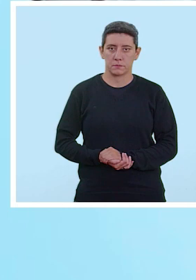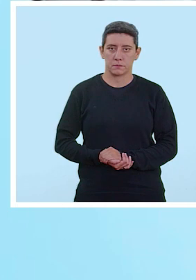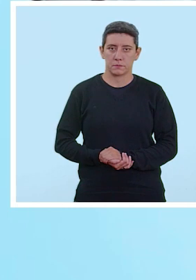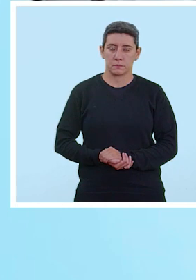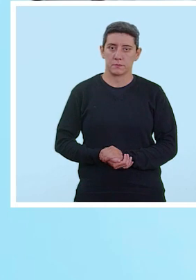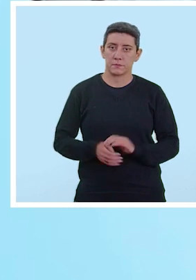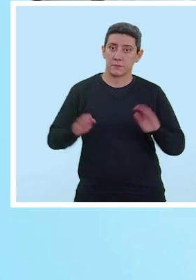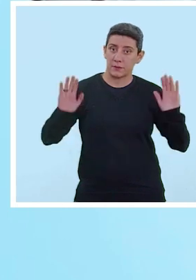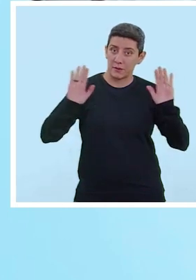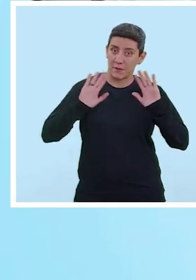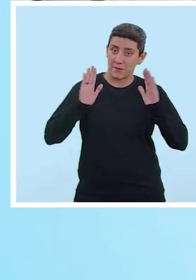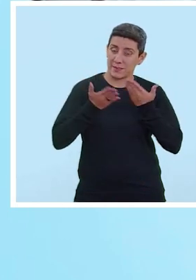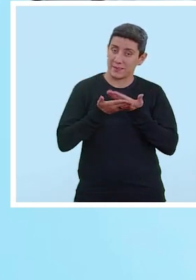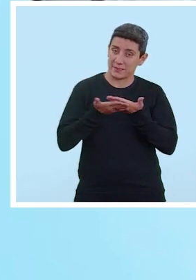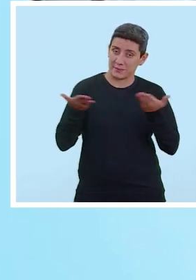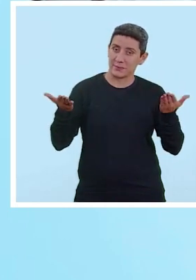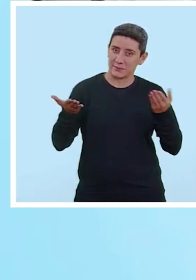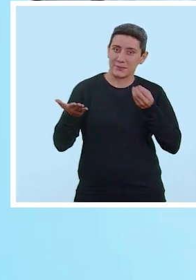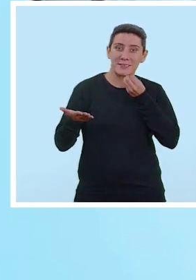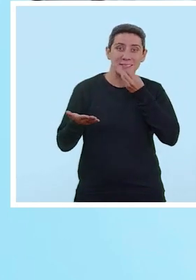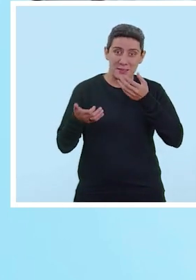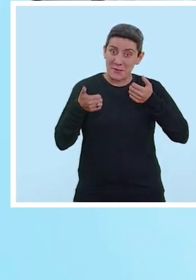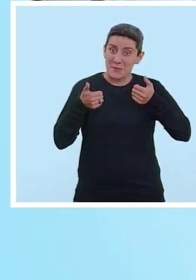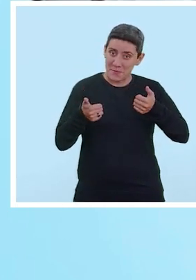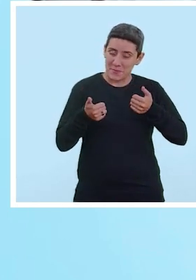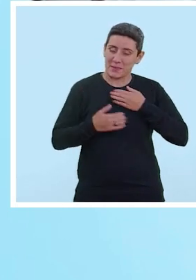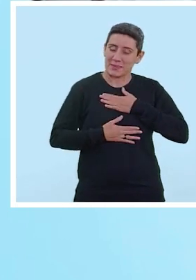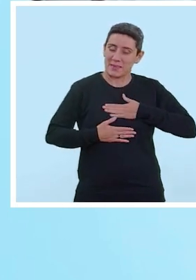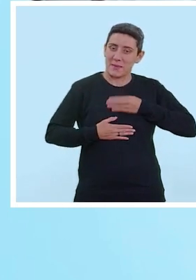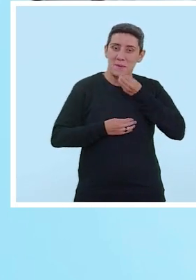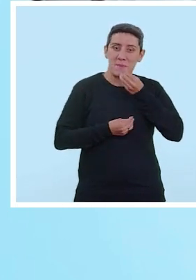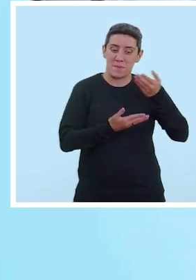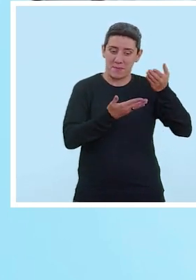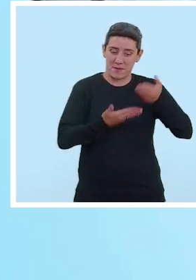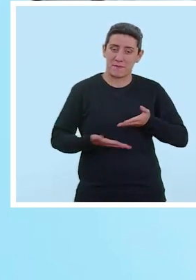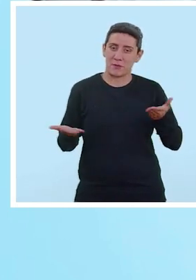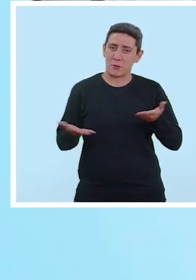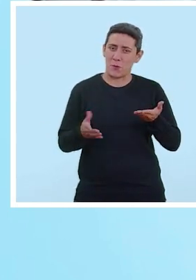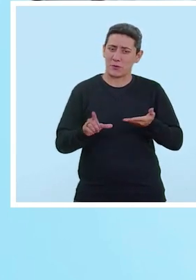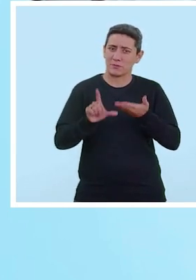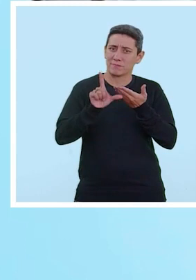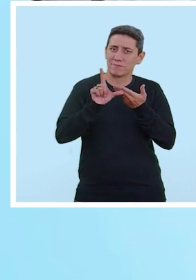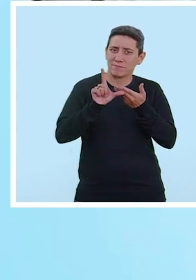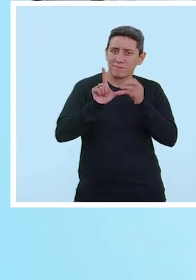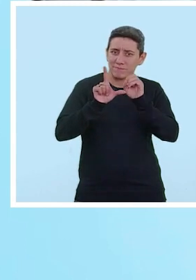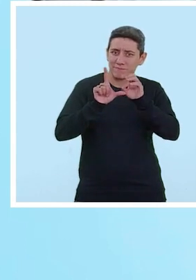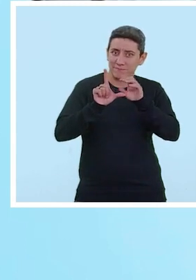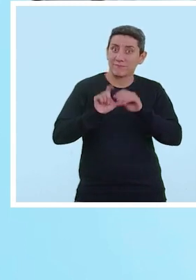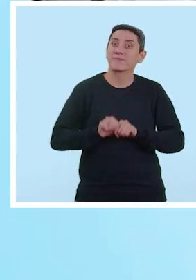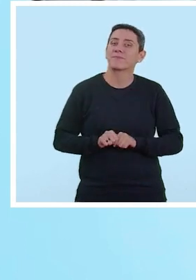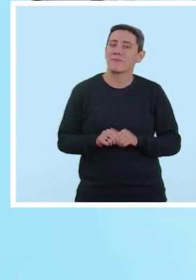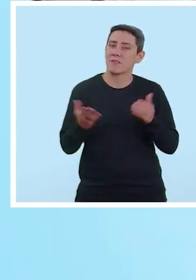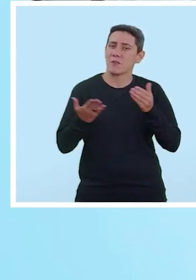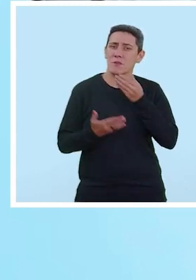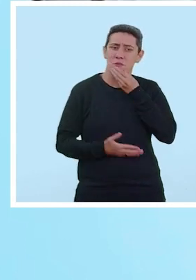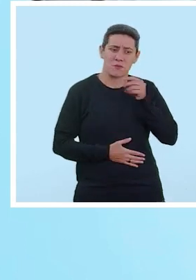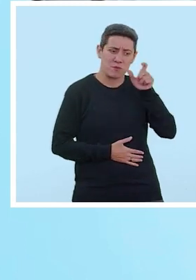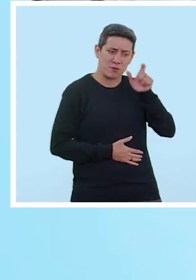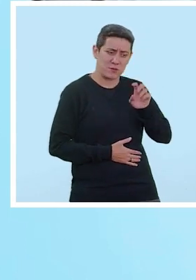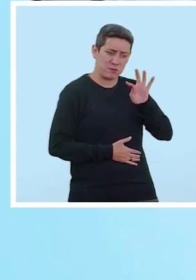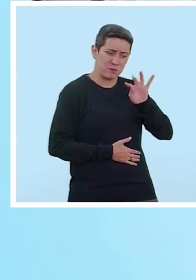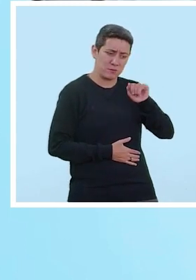o Olá Todos tudo bem seja muito bem vindos ao nosso picolés eu sou o Tiago Fontes